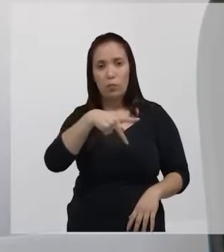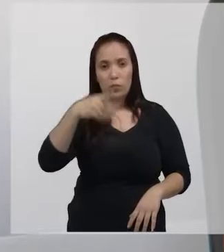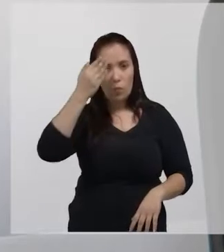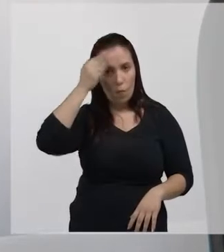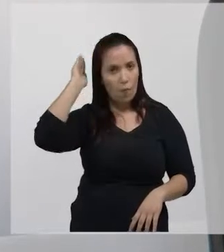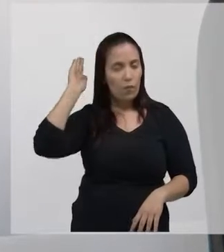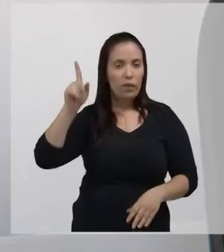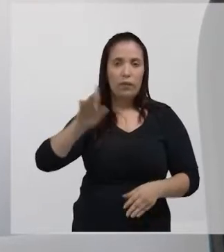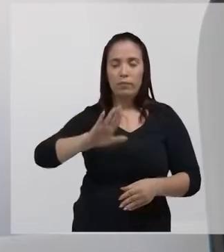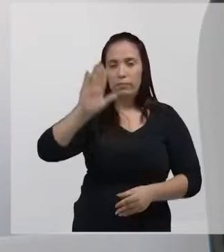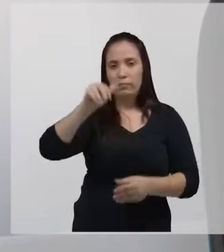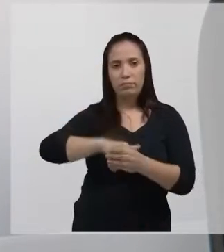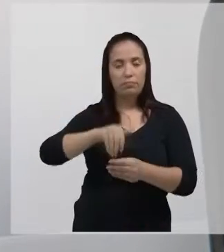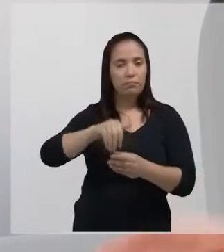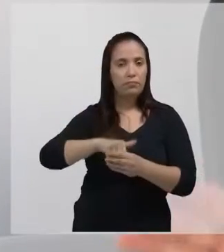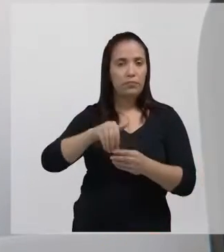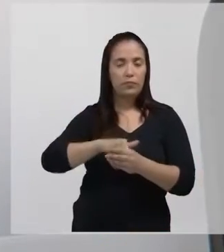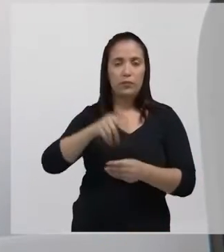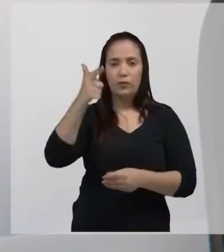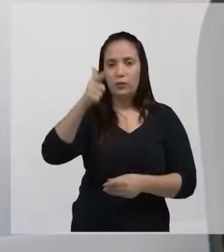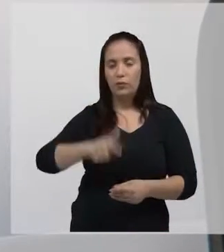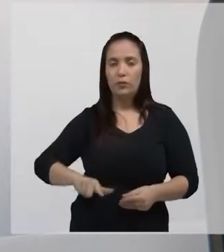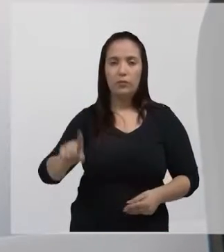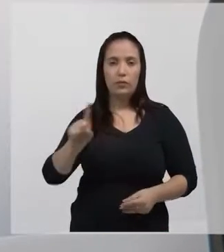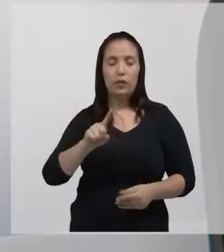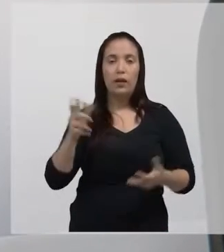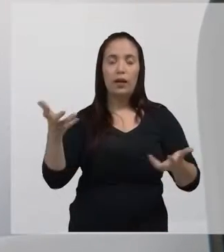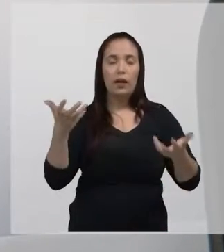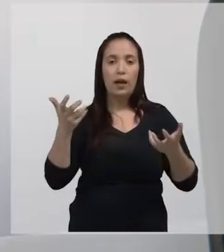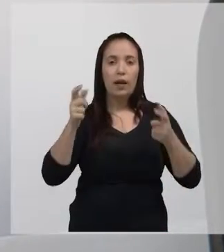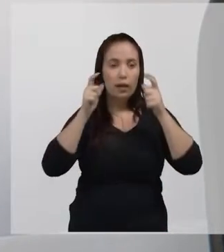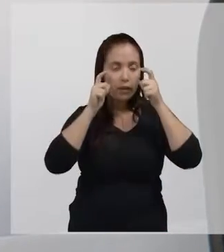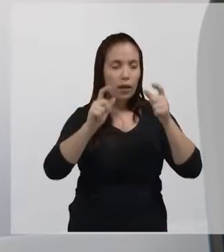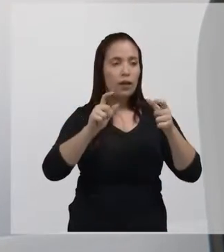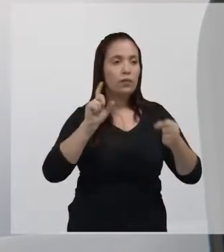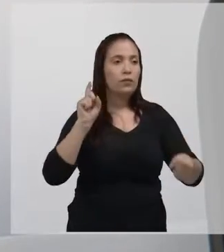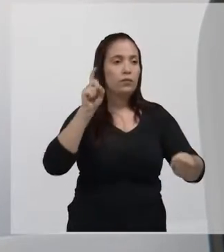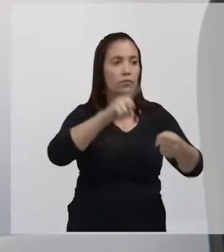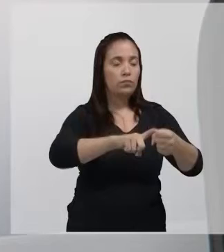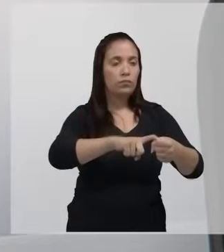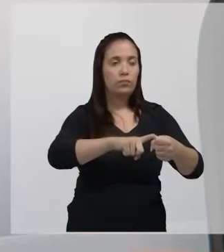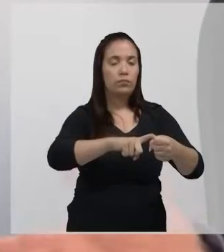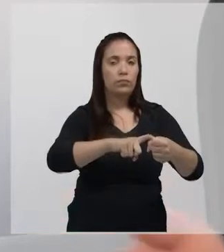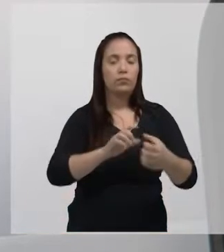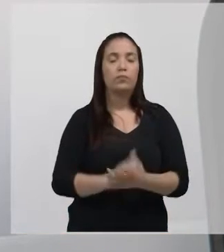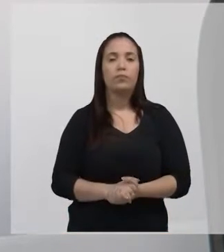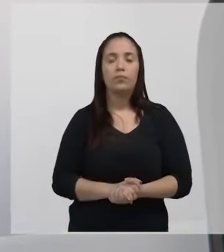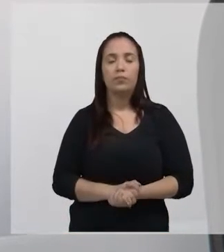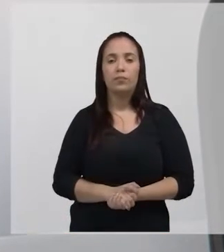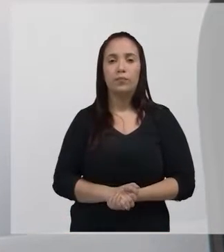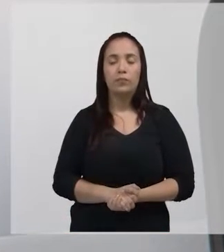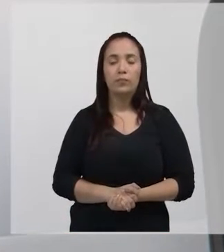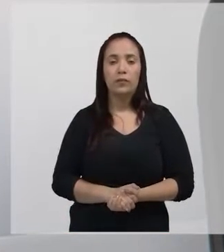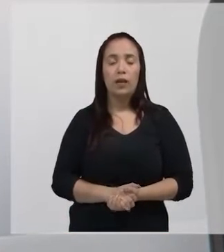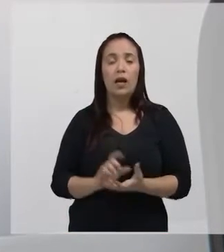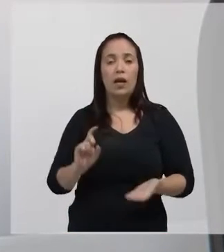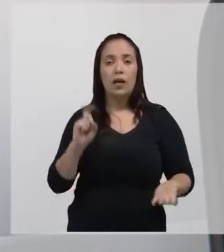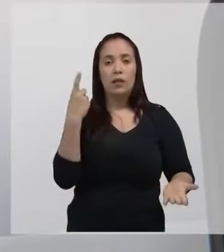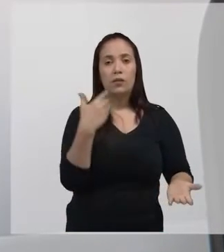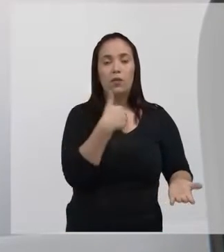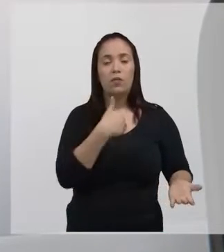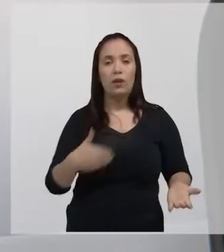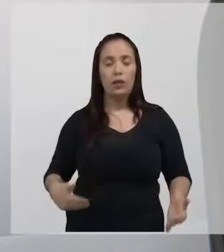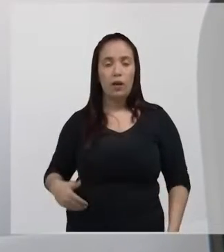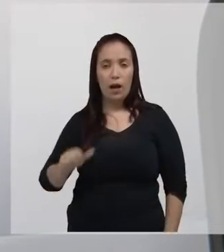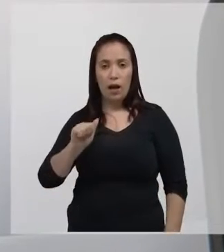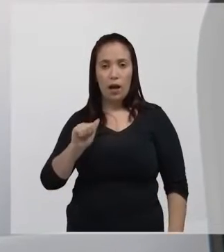para a reeleição e o partido tem interesse em apoiar um candidato de centro. O ex-governador Geraldo